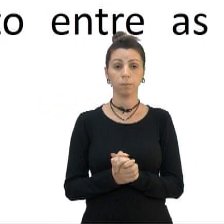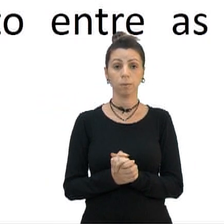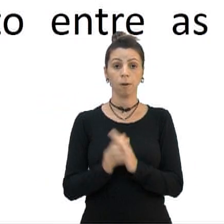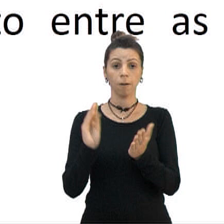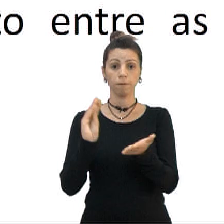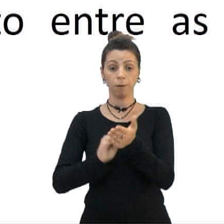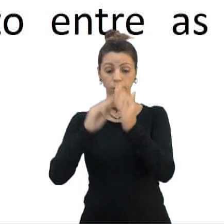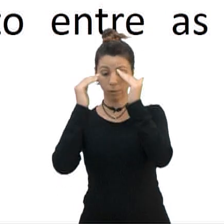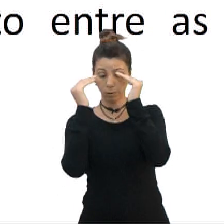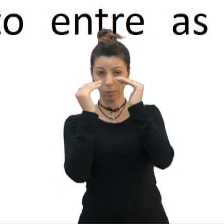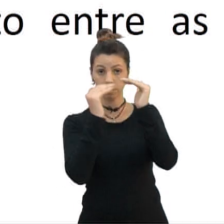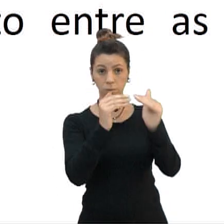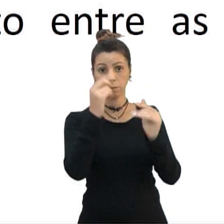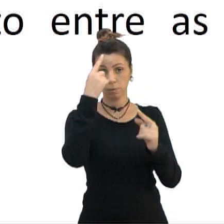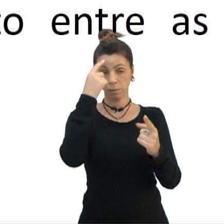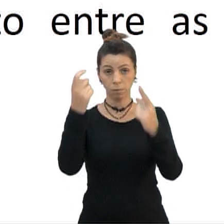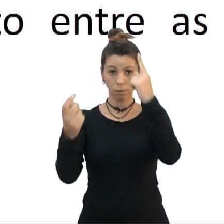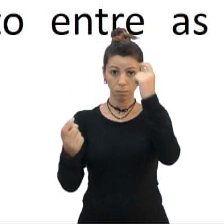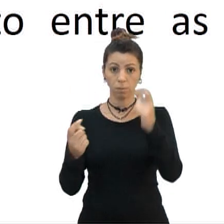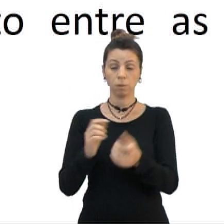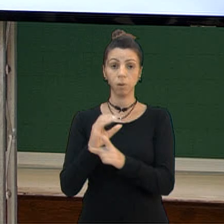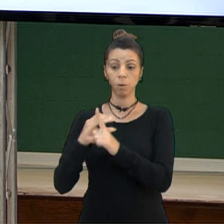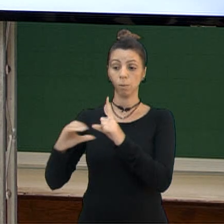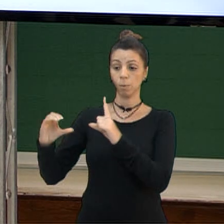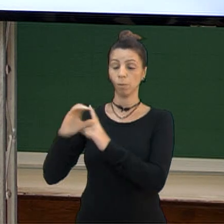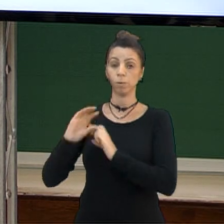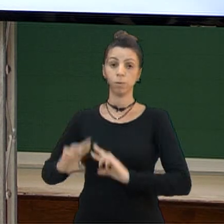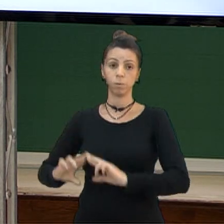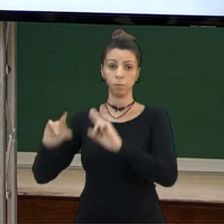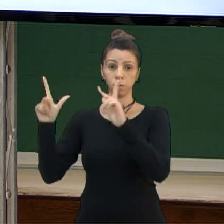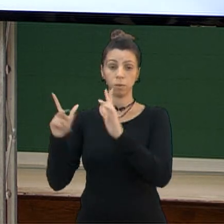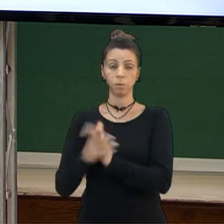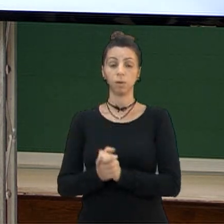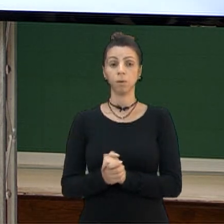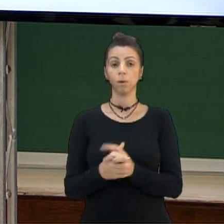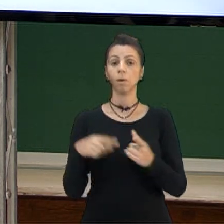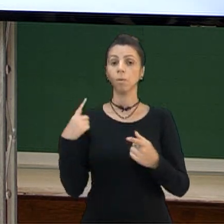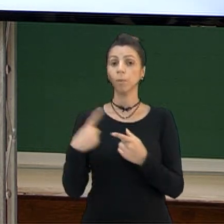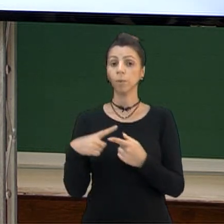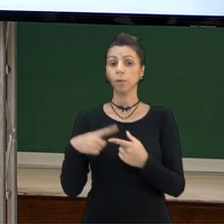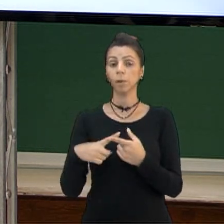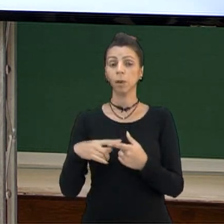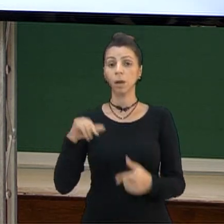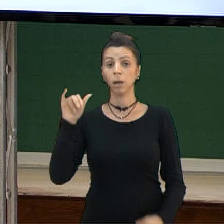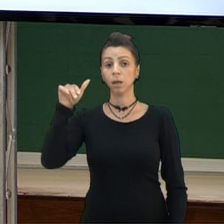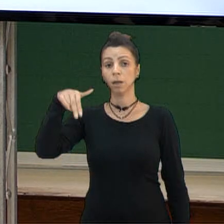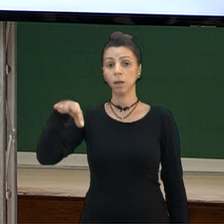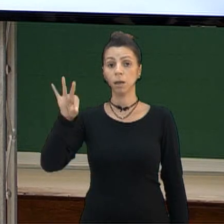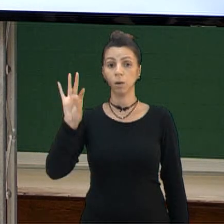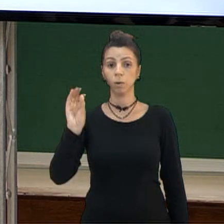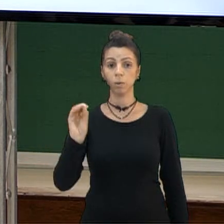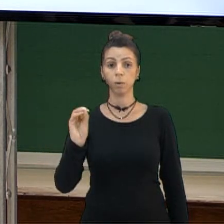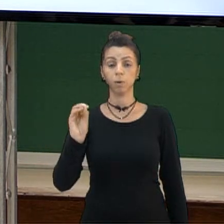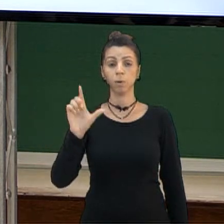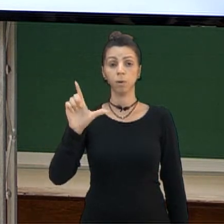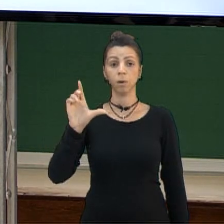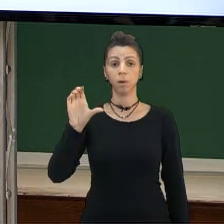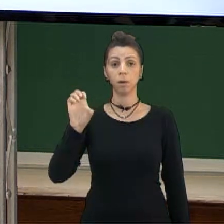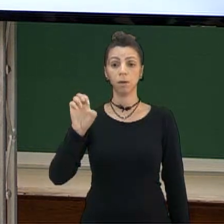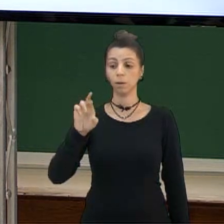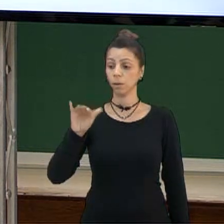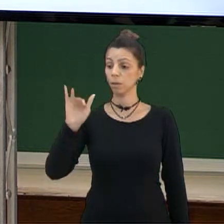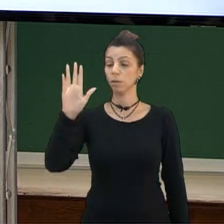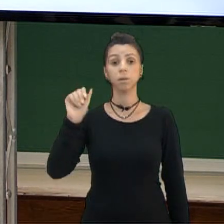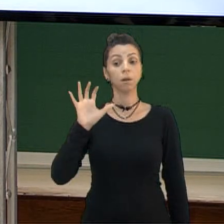desrespeito e violência a crenças e cultos diferentes, né? Porque a intolerância, de fato, é isso. Ela gera desrespeito a